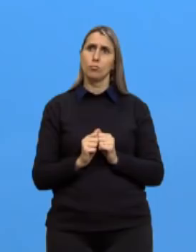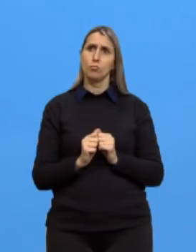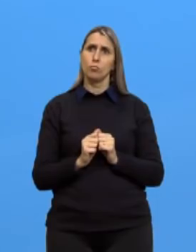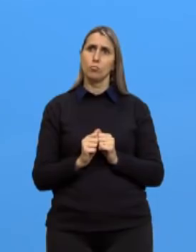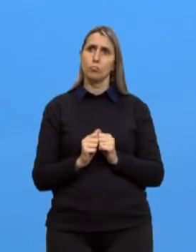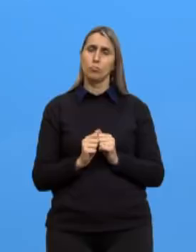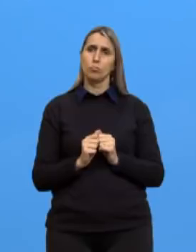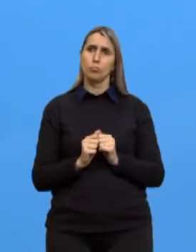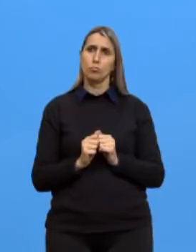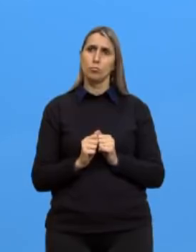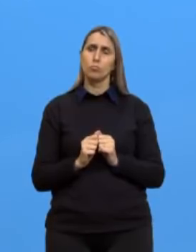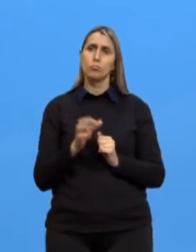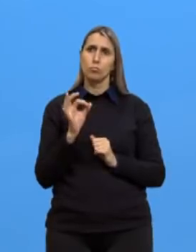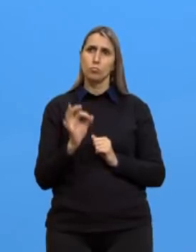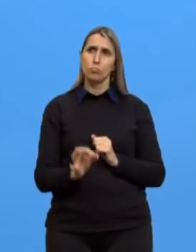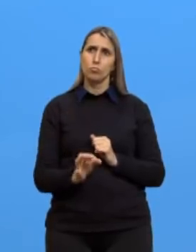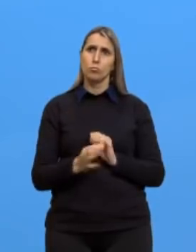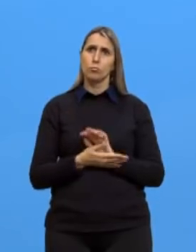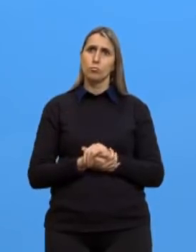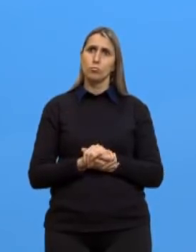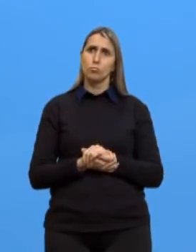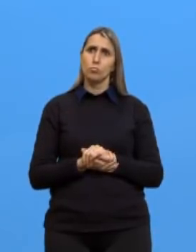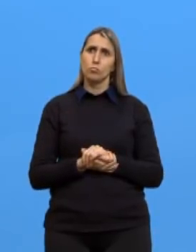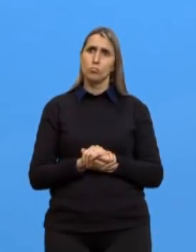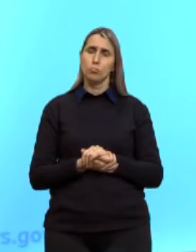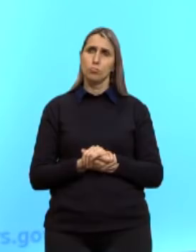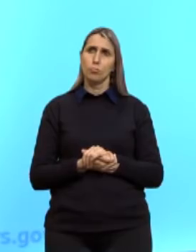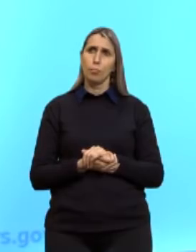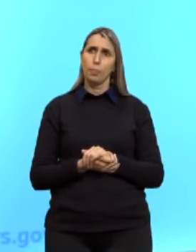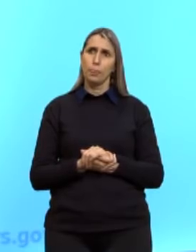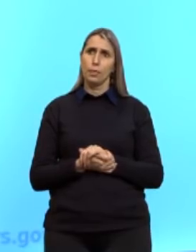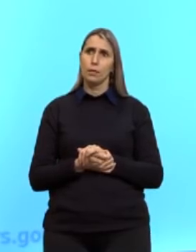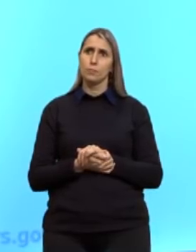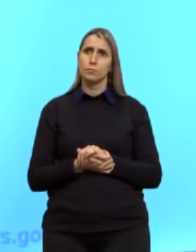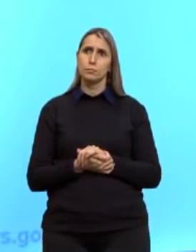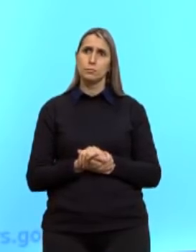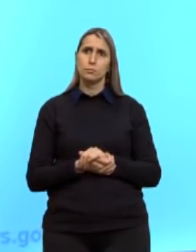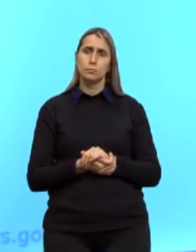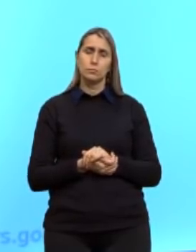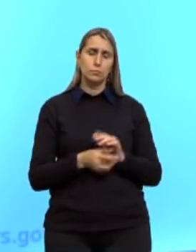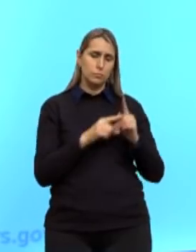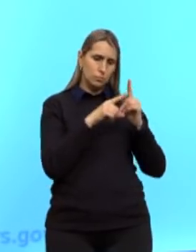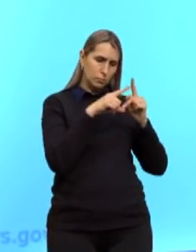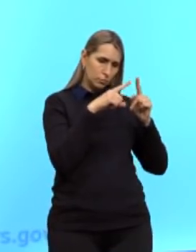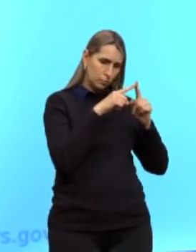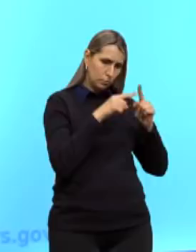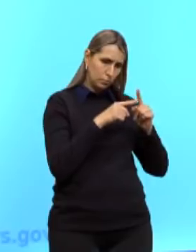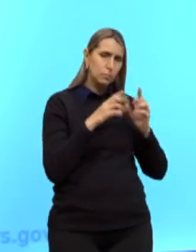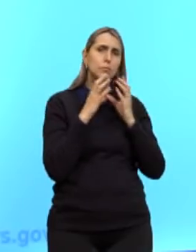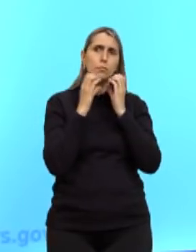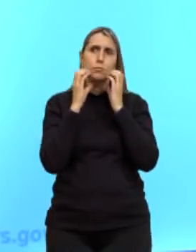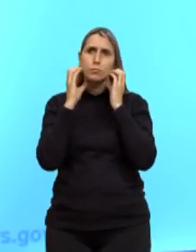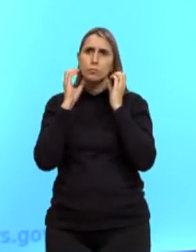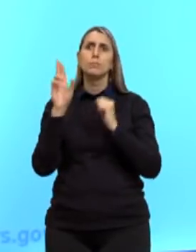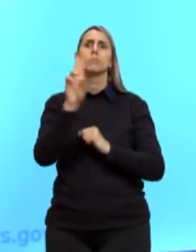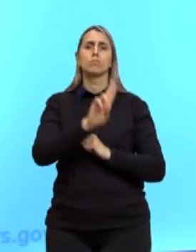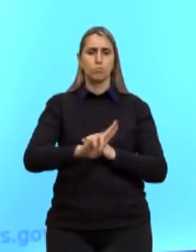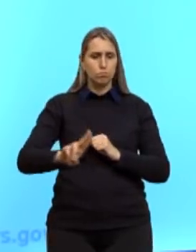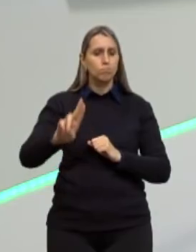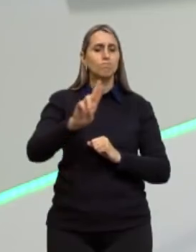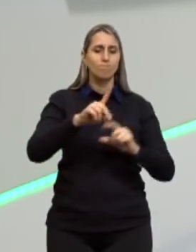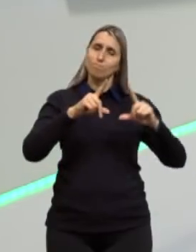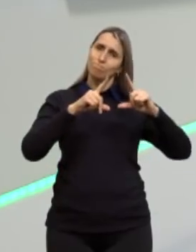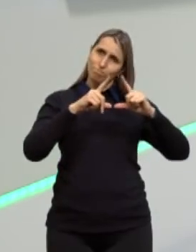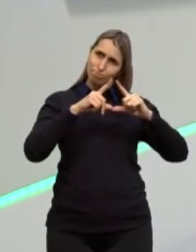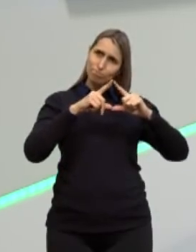triângulo certo bom então quer dizer que o teorema de tales eu também consigo aplicar